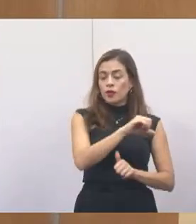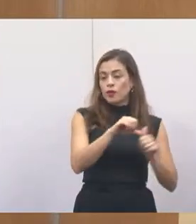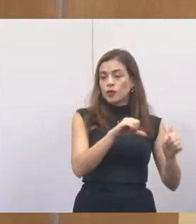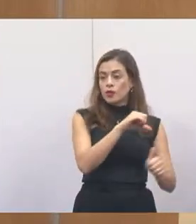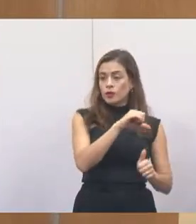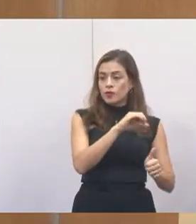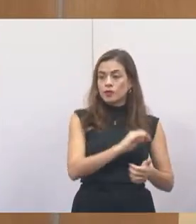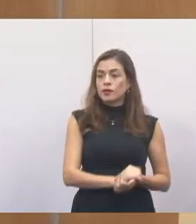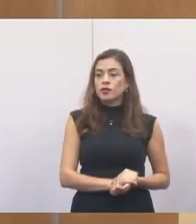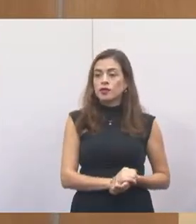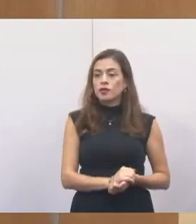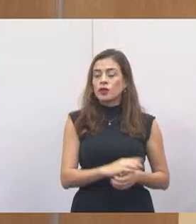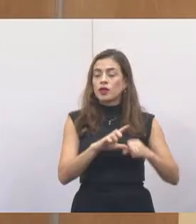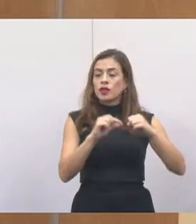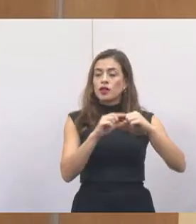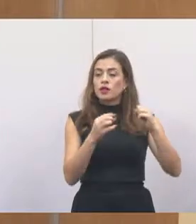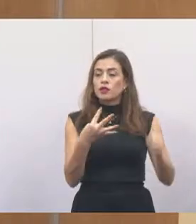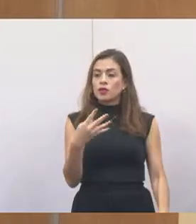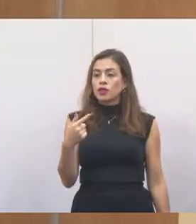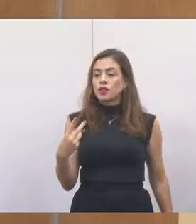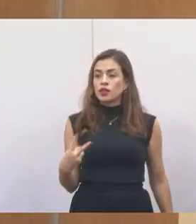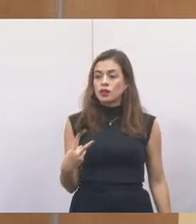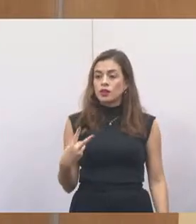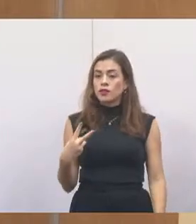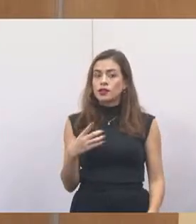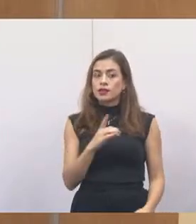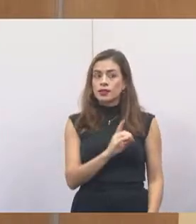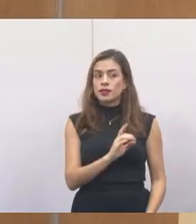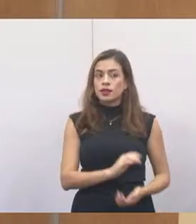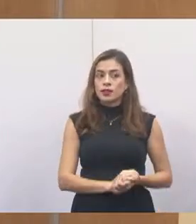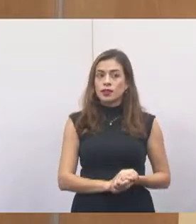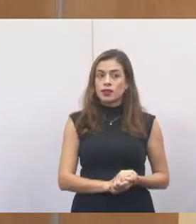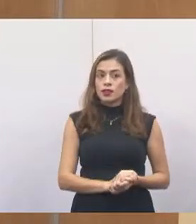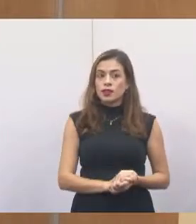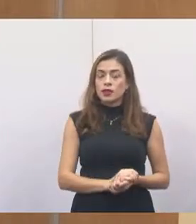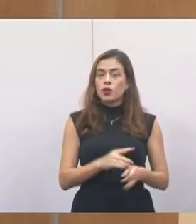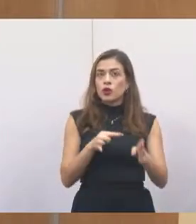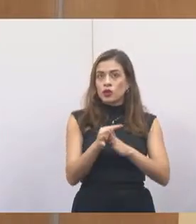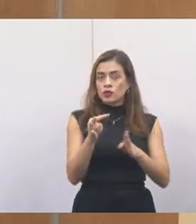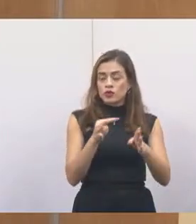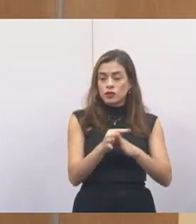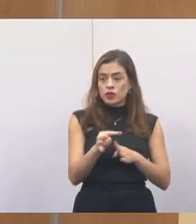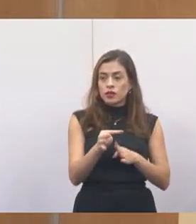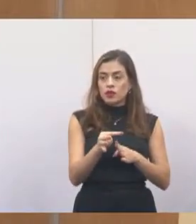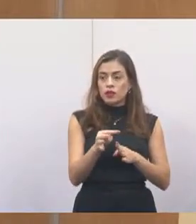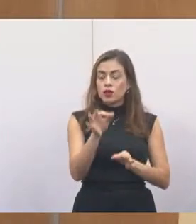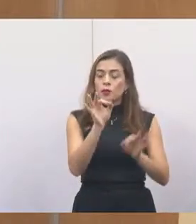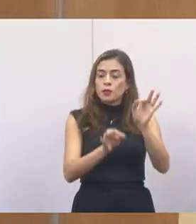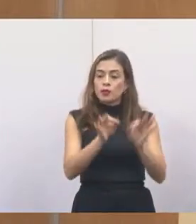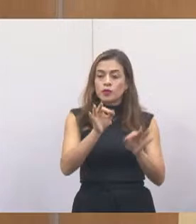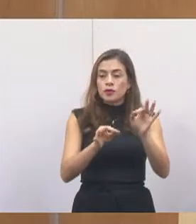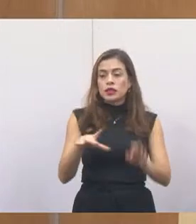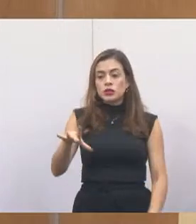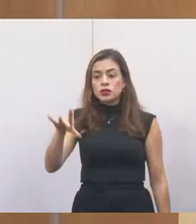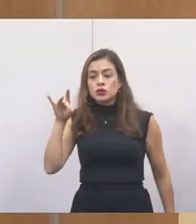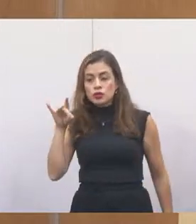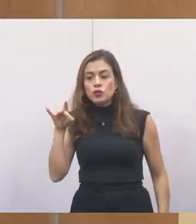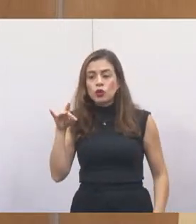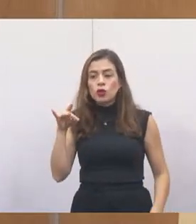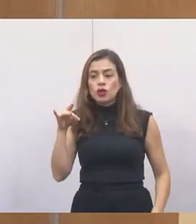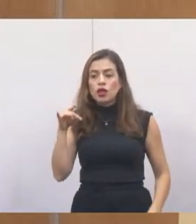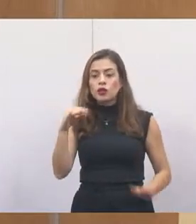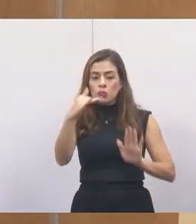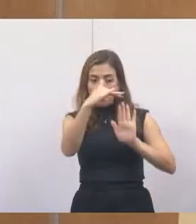alterações. Artigo 42b. O Conselho Tutelar e o processo de escolha dos seus